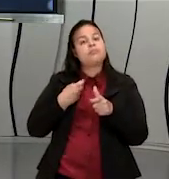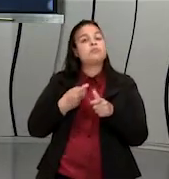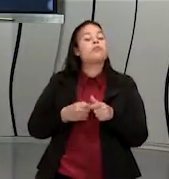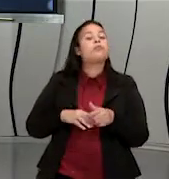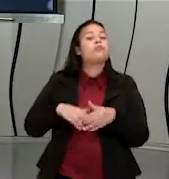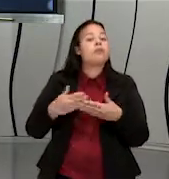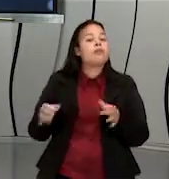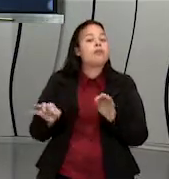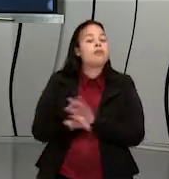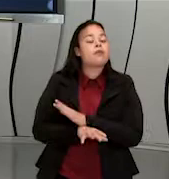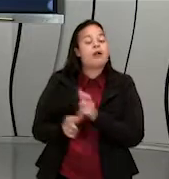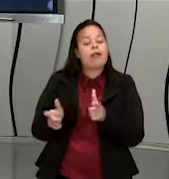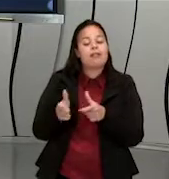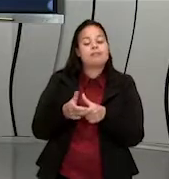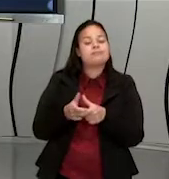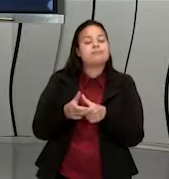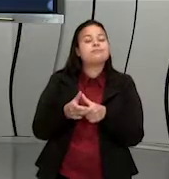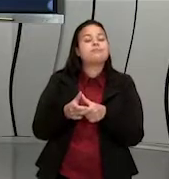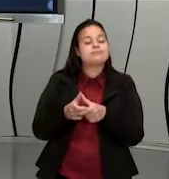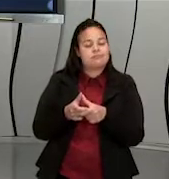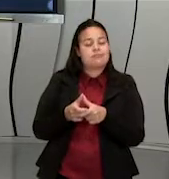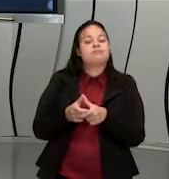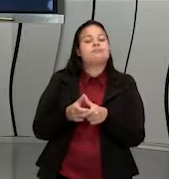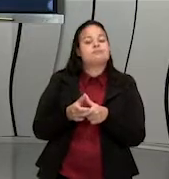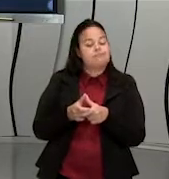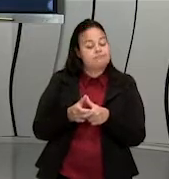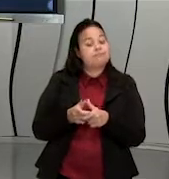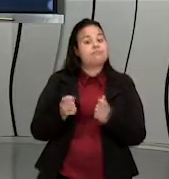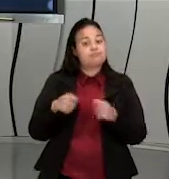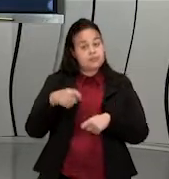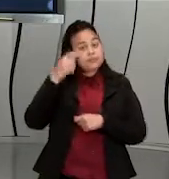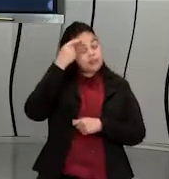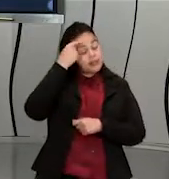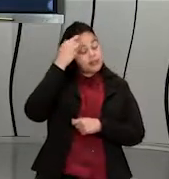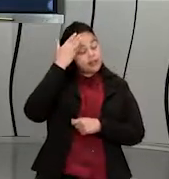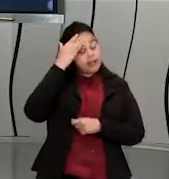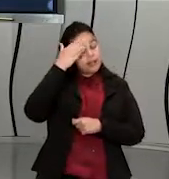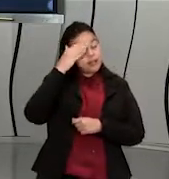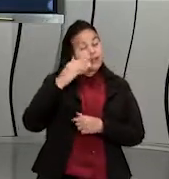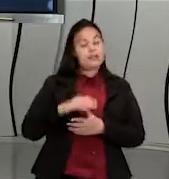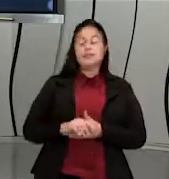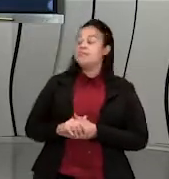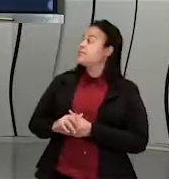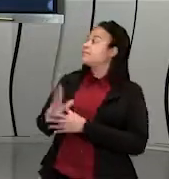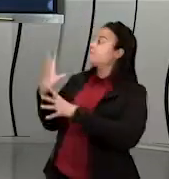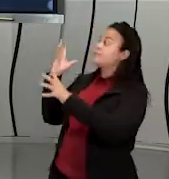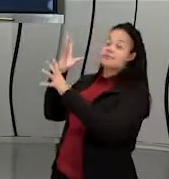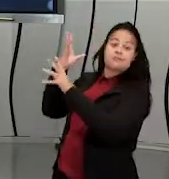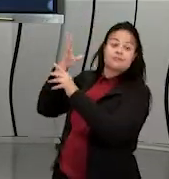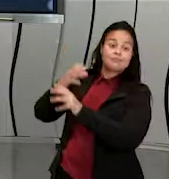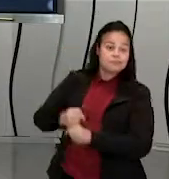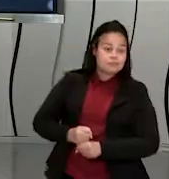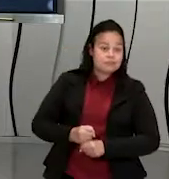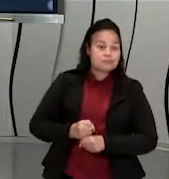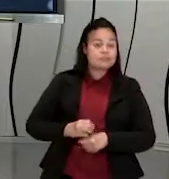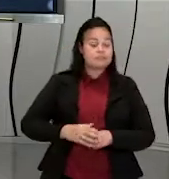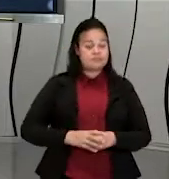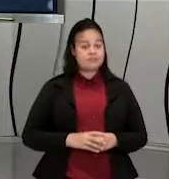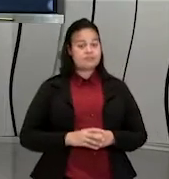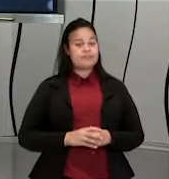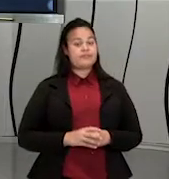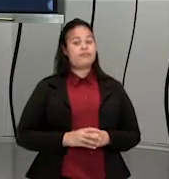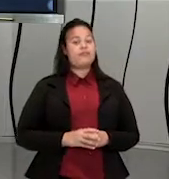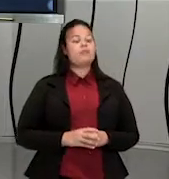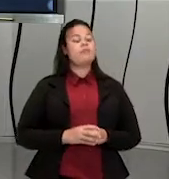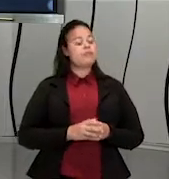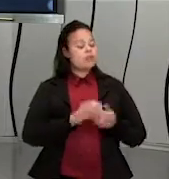sendo menor. É exatamente isso que a gente tem que entender nessa conta, tá certo? Como fazer essa conta